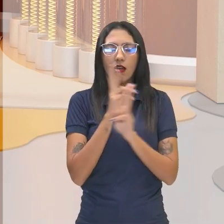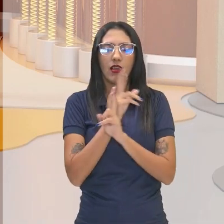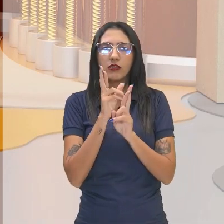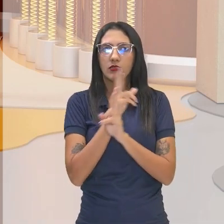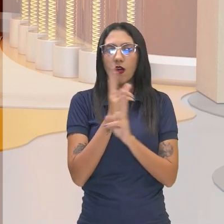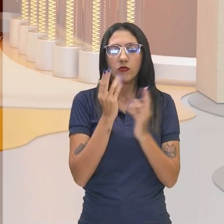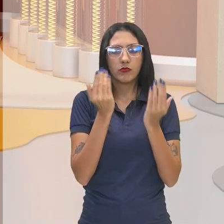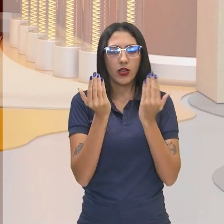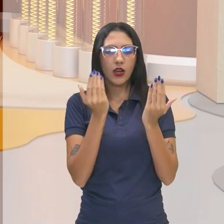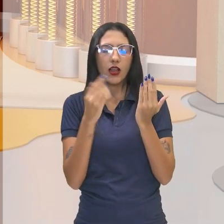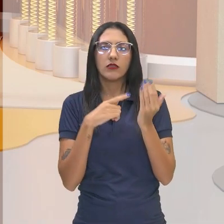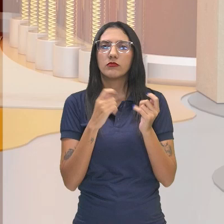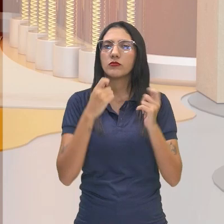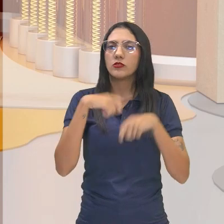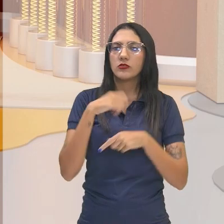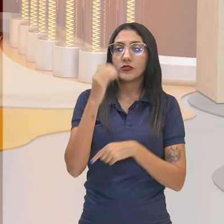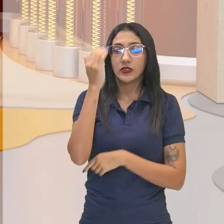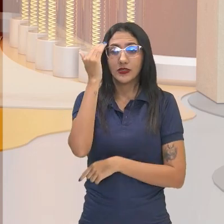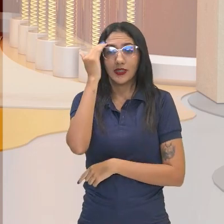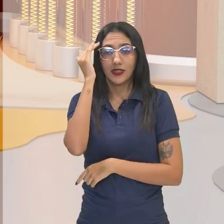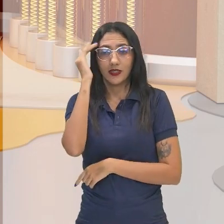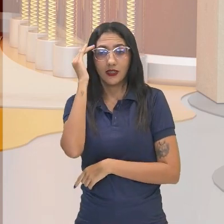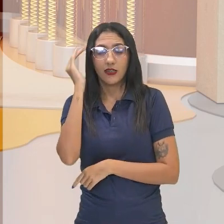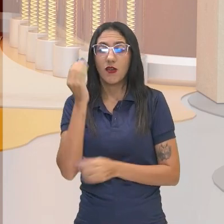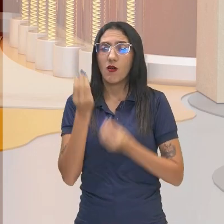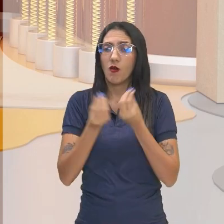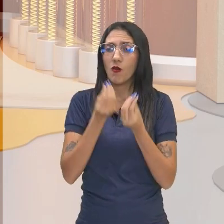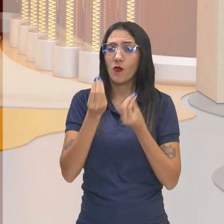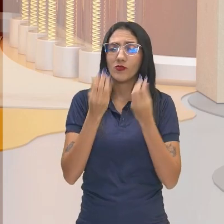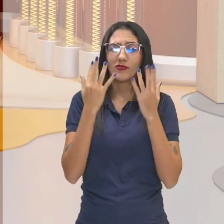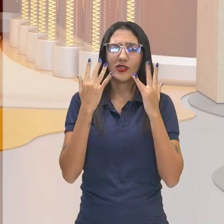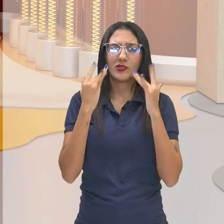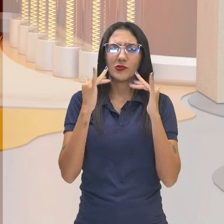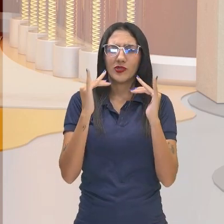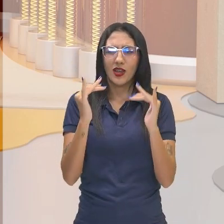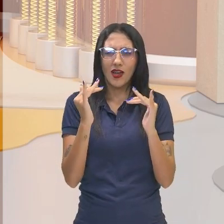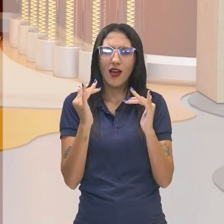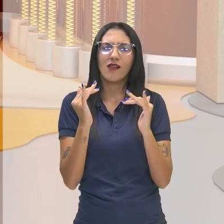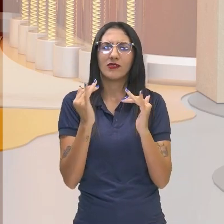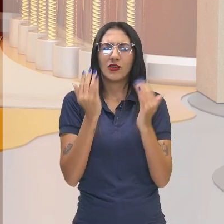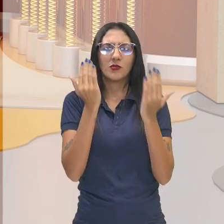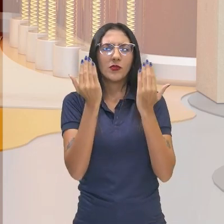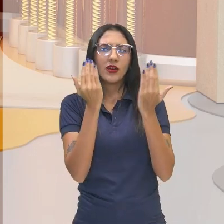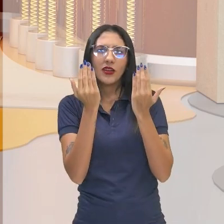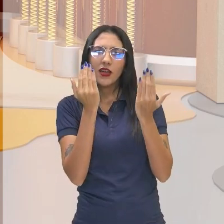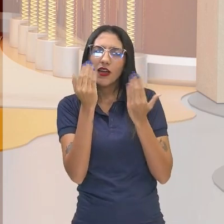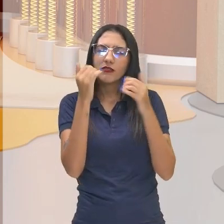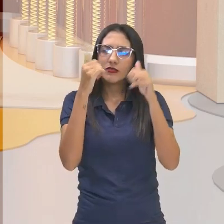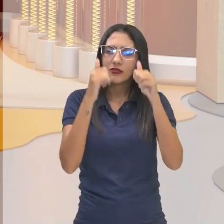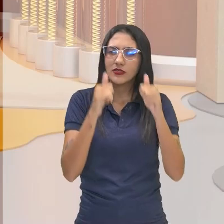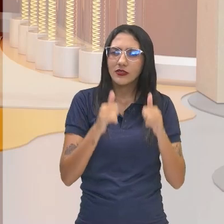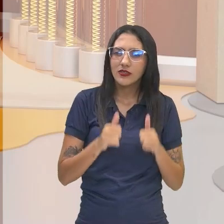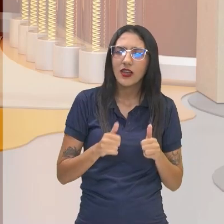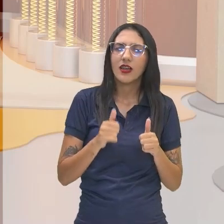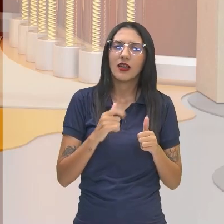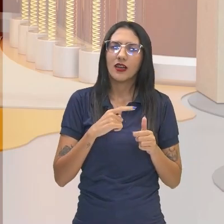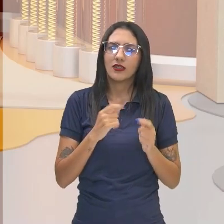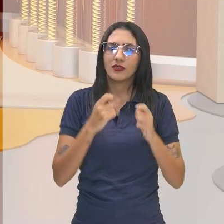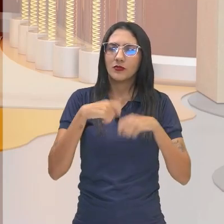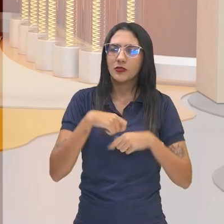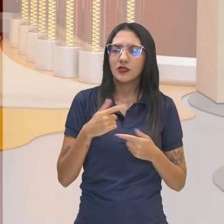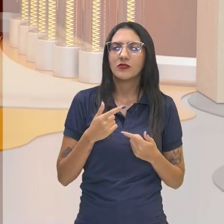e compreender como a natureza funcionava e funciona para, né, ter